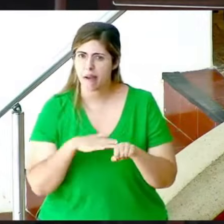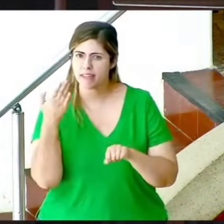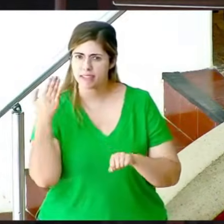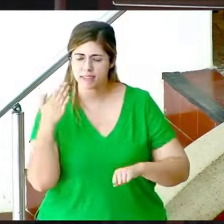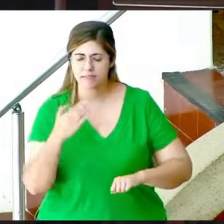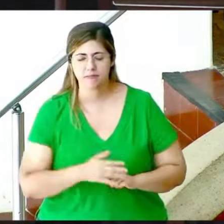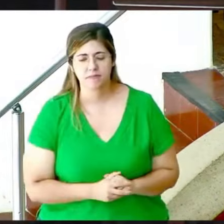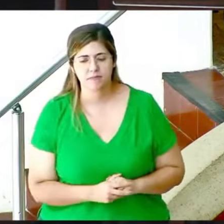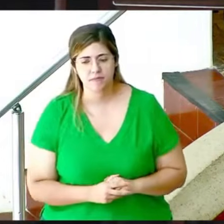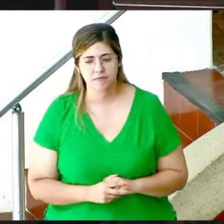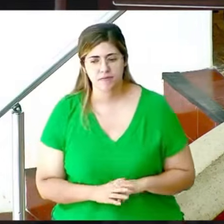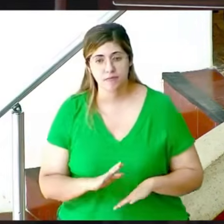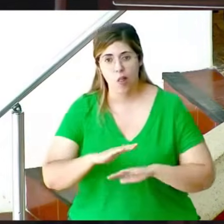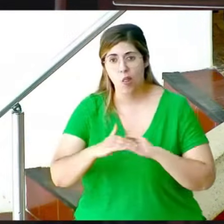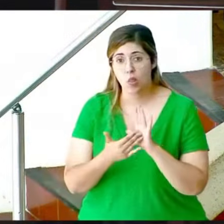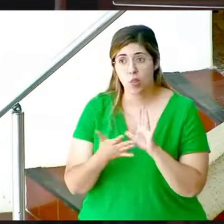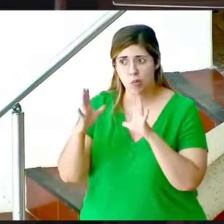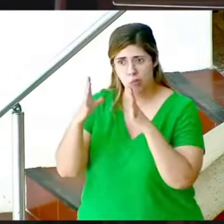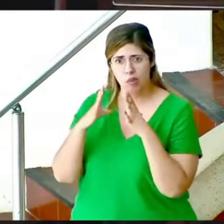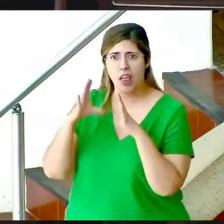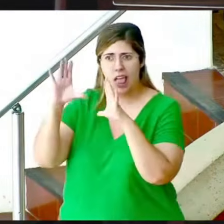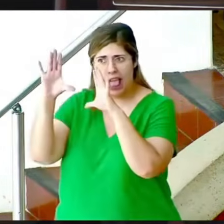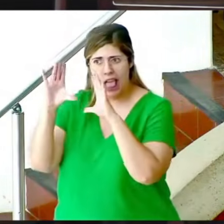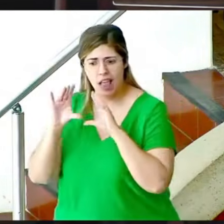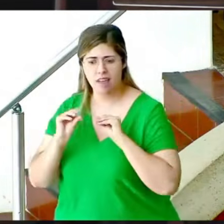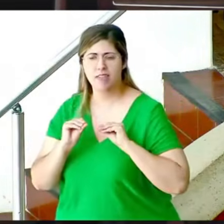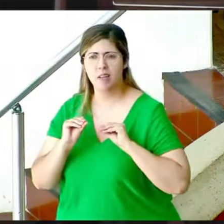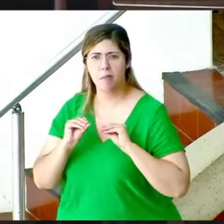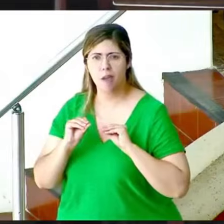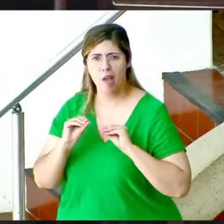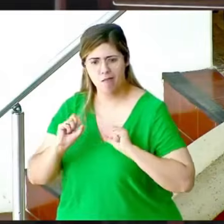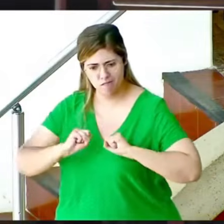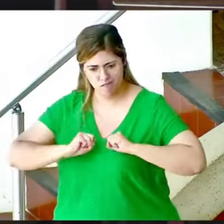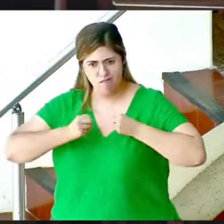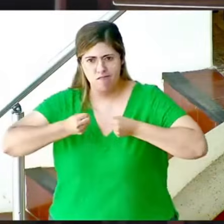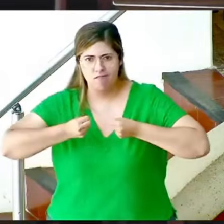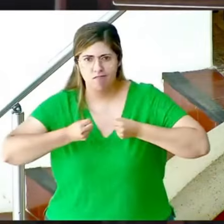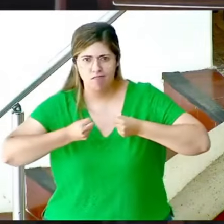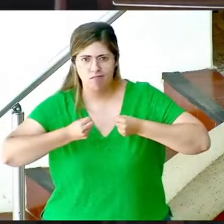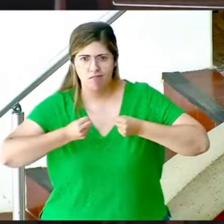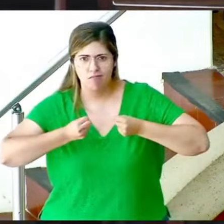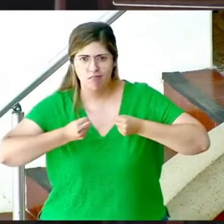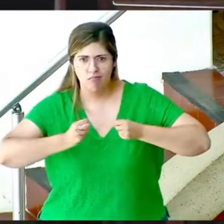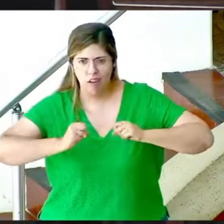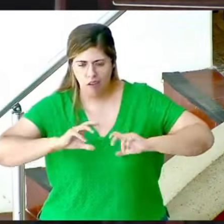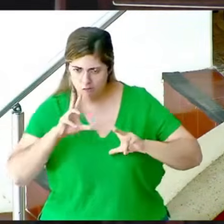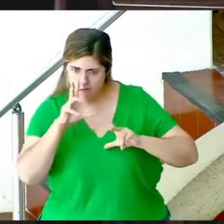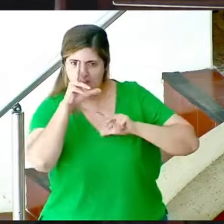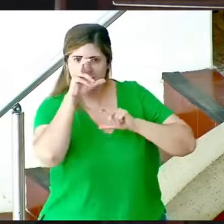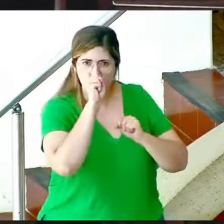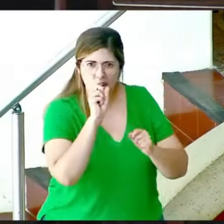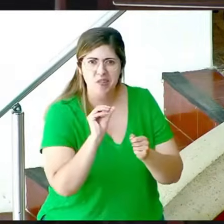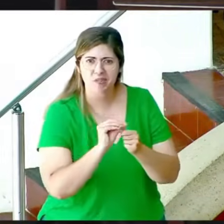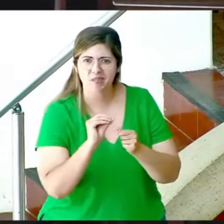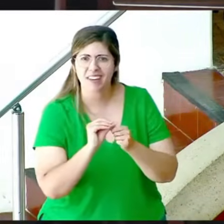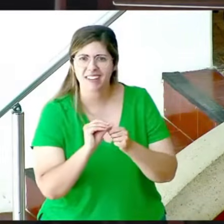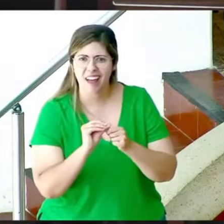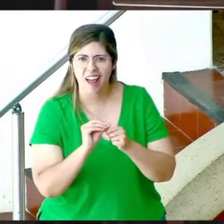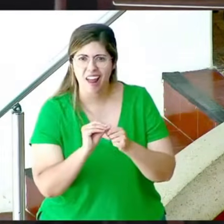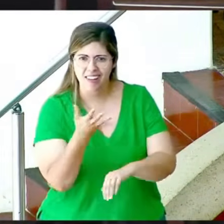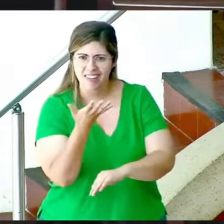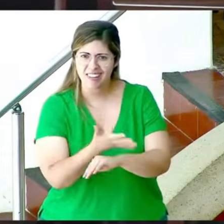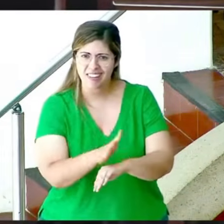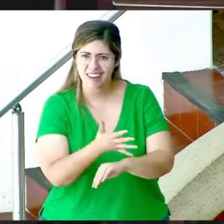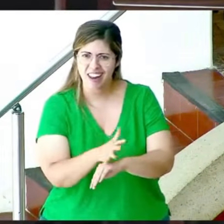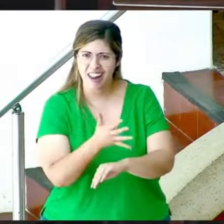seja, aquilo que recebeu, espera-se que aquilo que nós recebemos, tenhamos recebido,